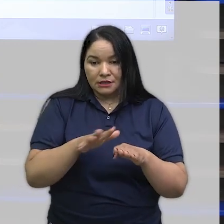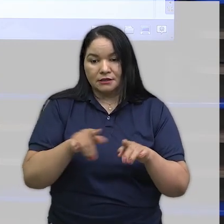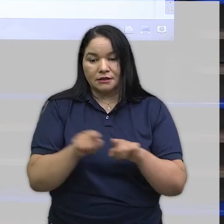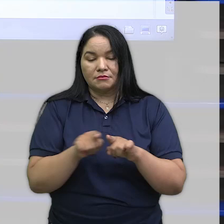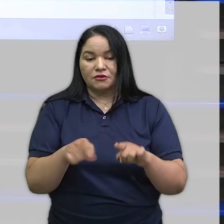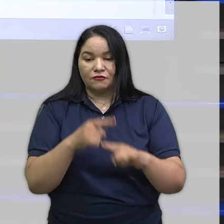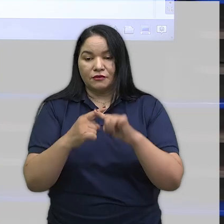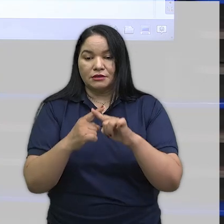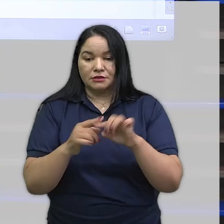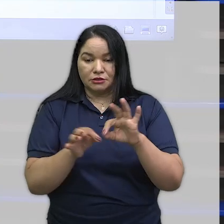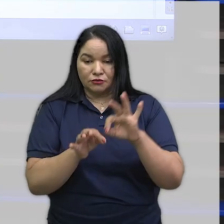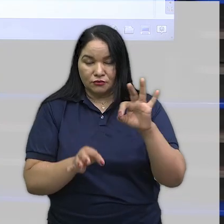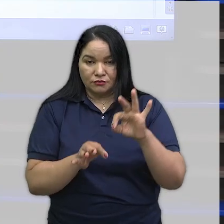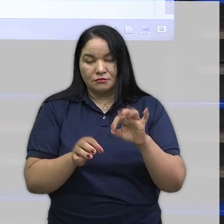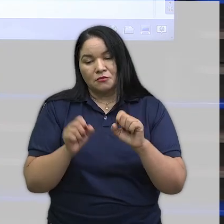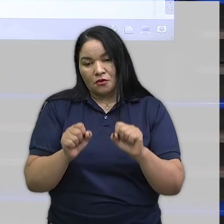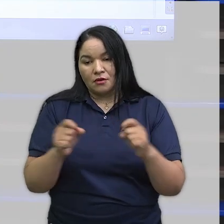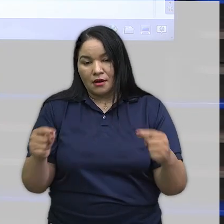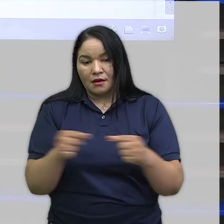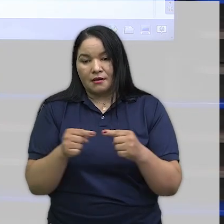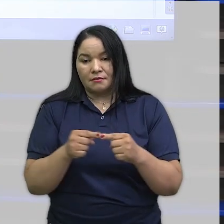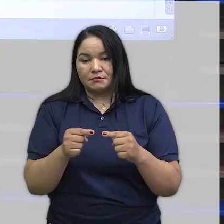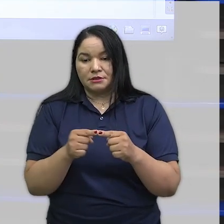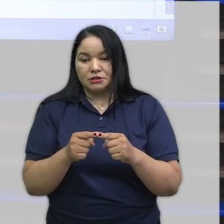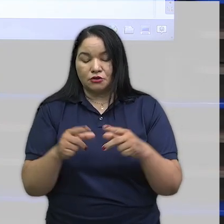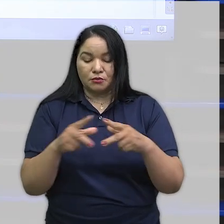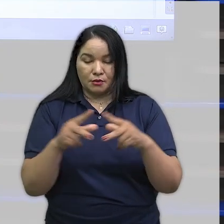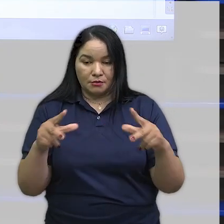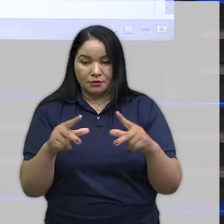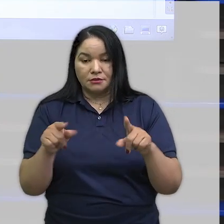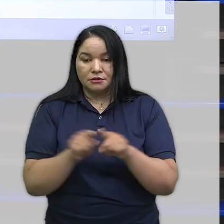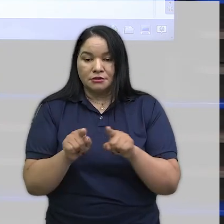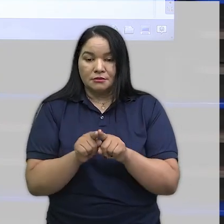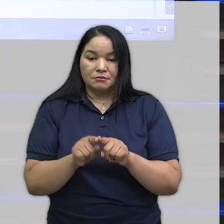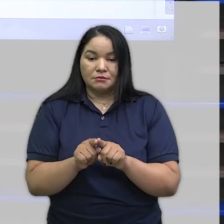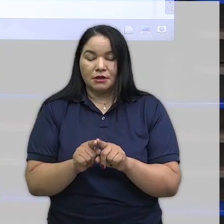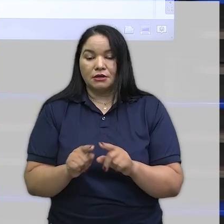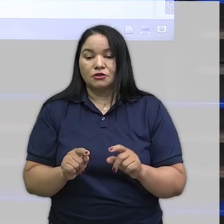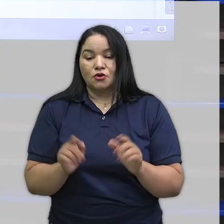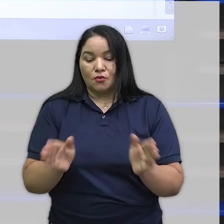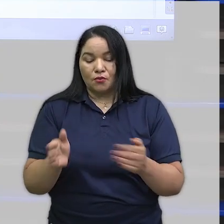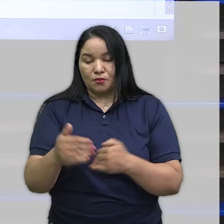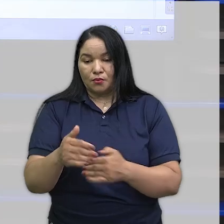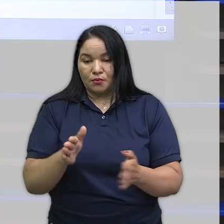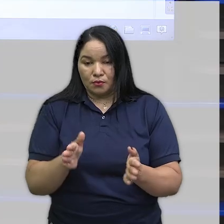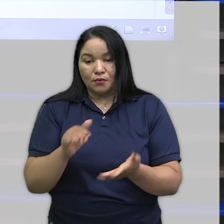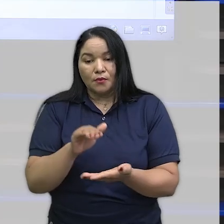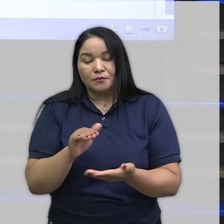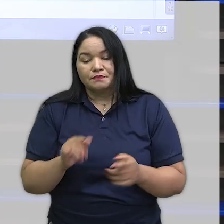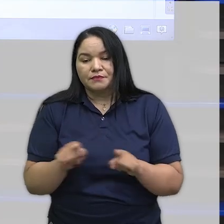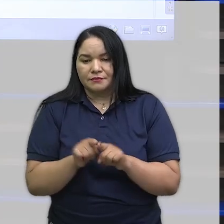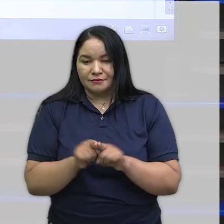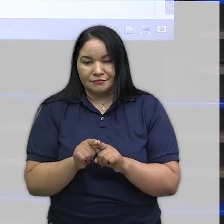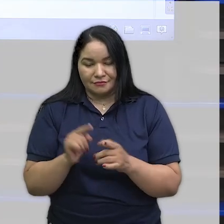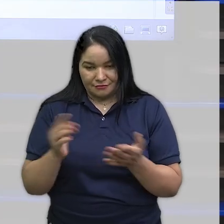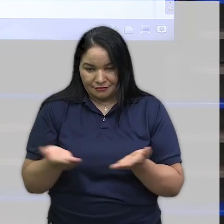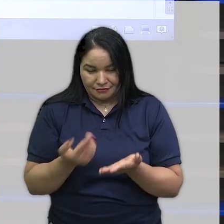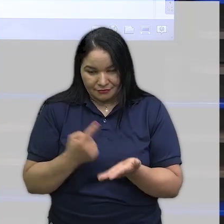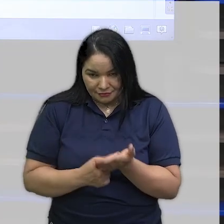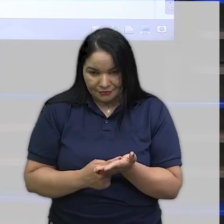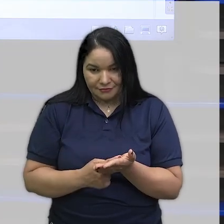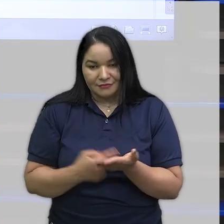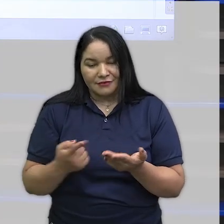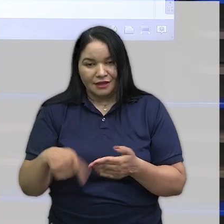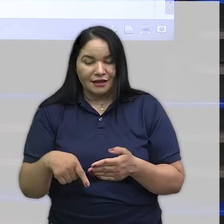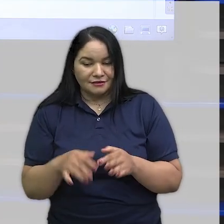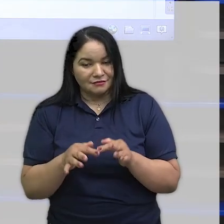caso, eu posso calcular diretamente, tanto do paralelepípedo quanto do cubo. Tá certo? Combinado, então, aí? Nesse